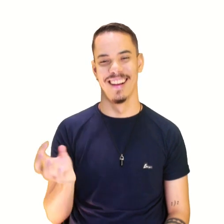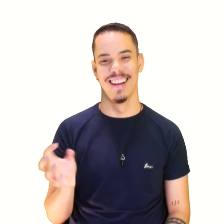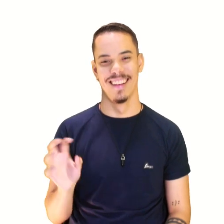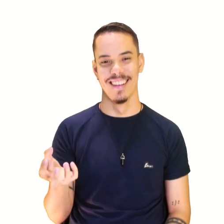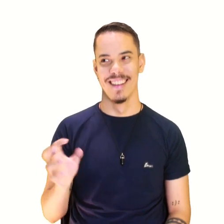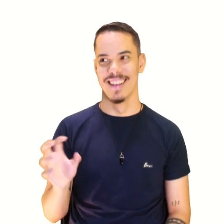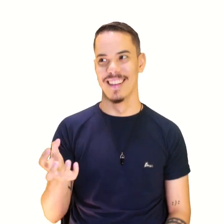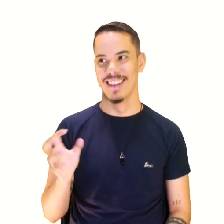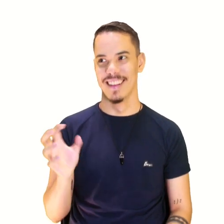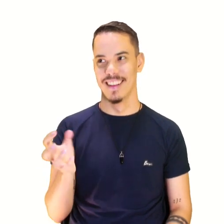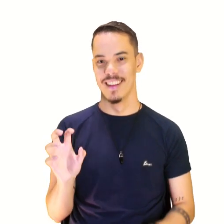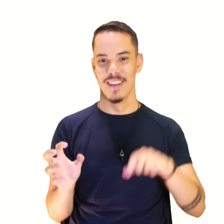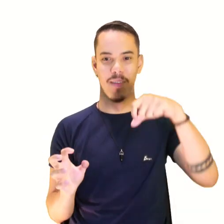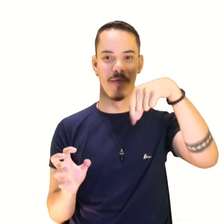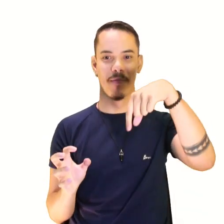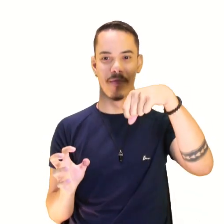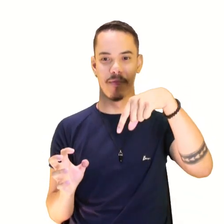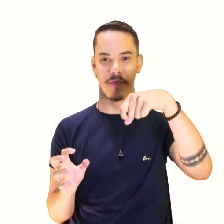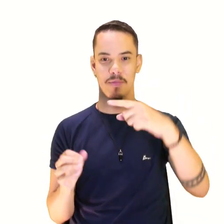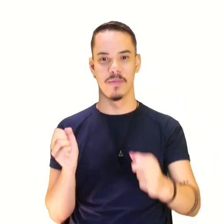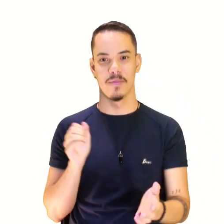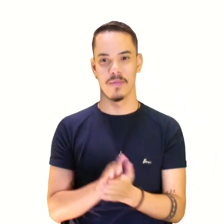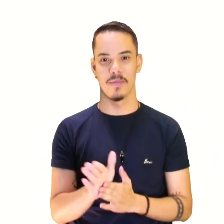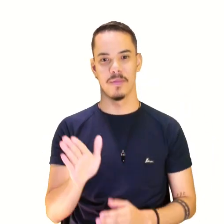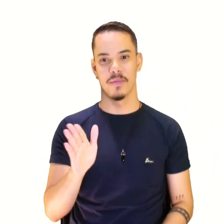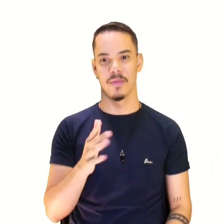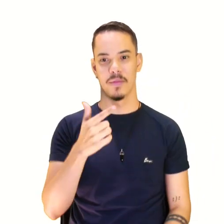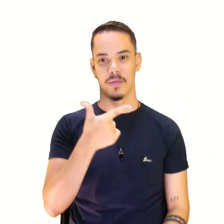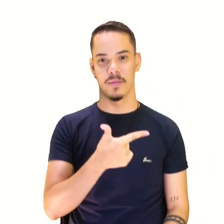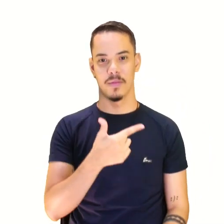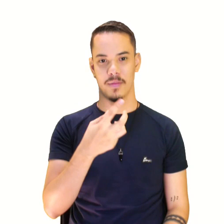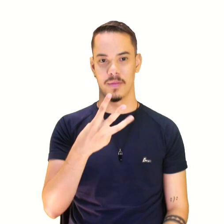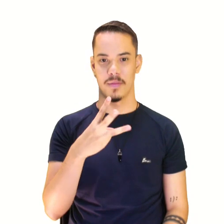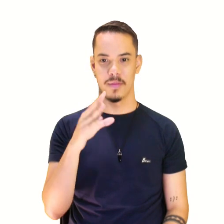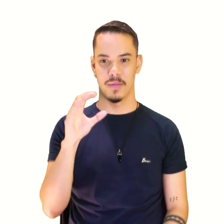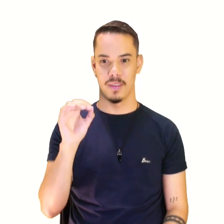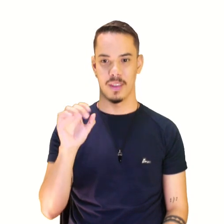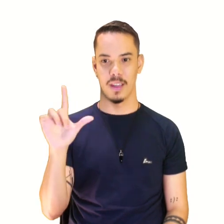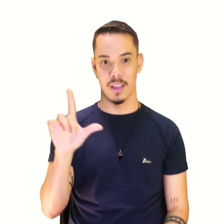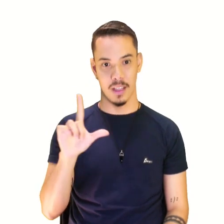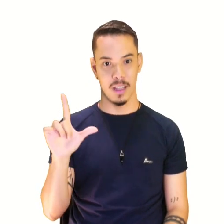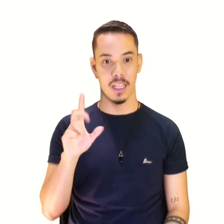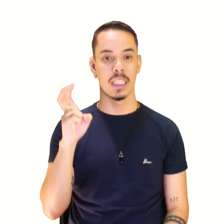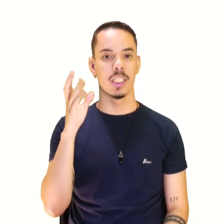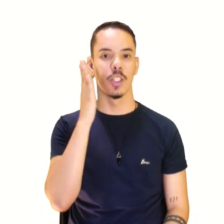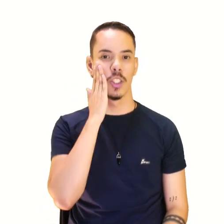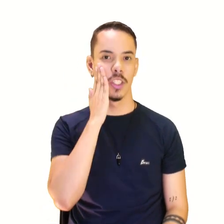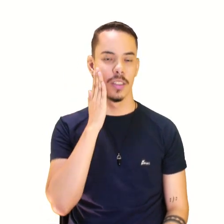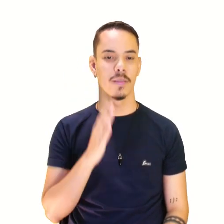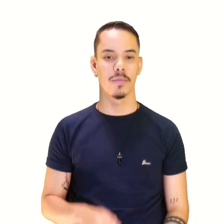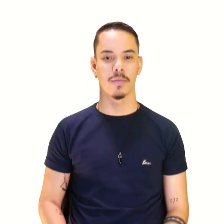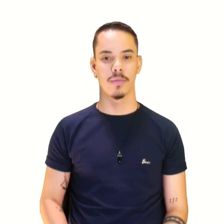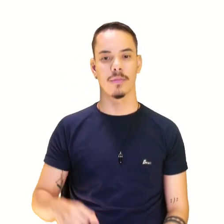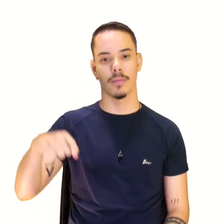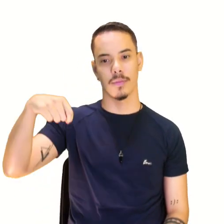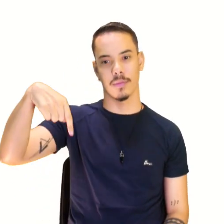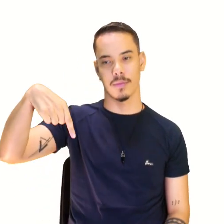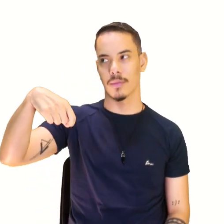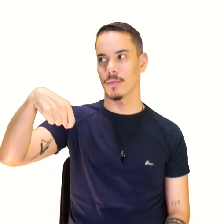pingando desperdiça 230 litros de água em 5 dias. Olha só, tá